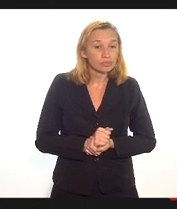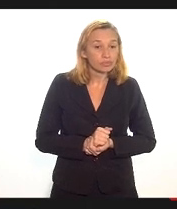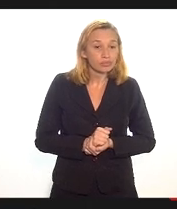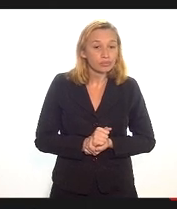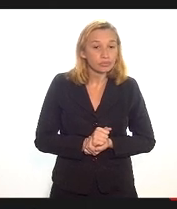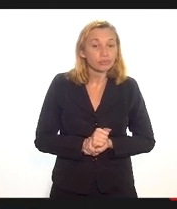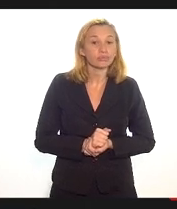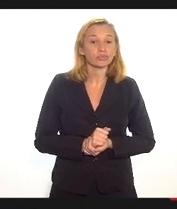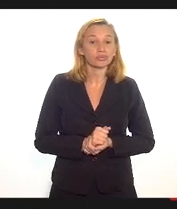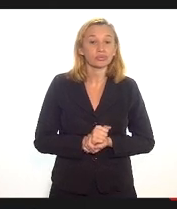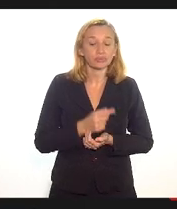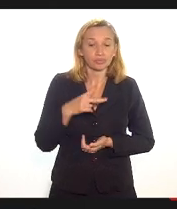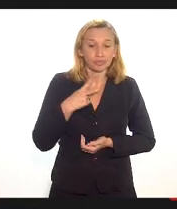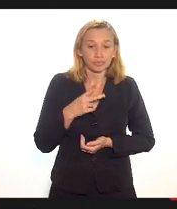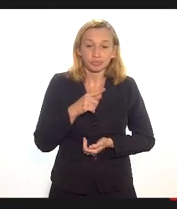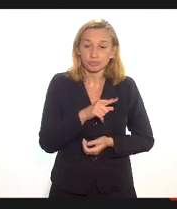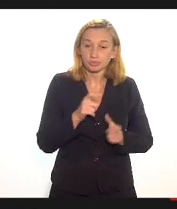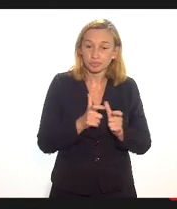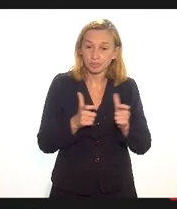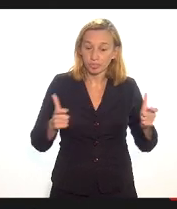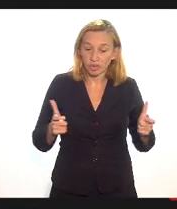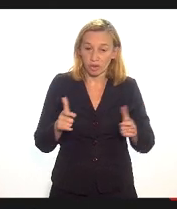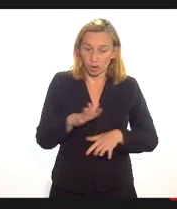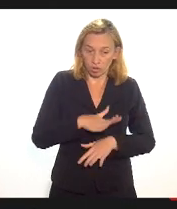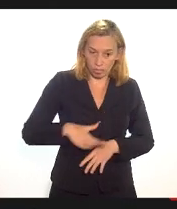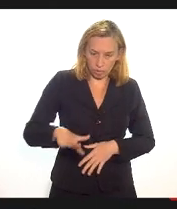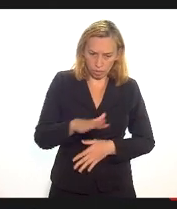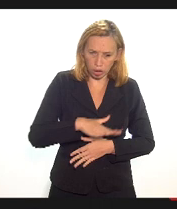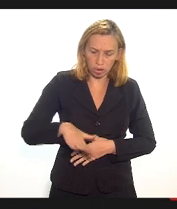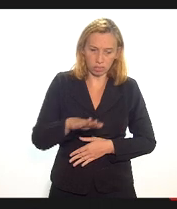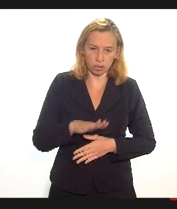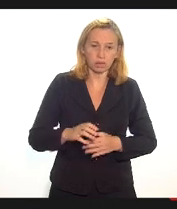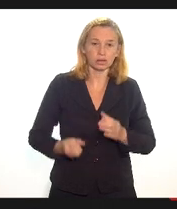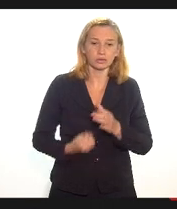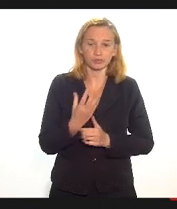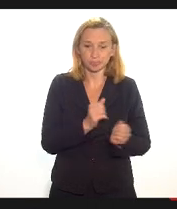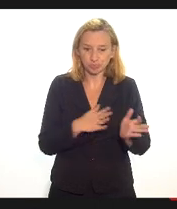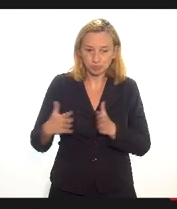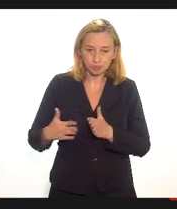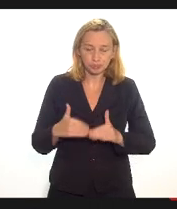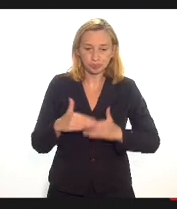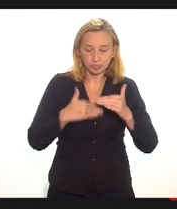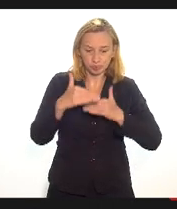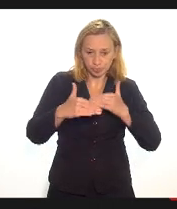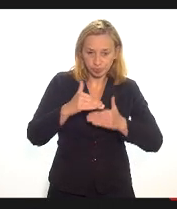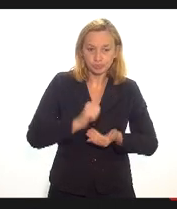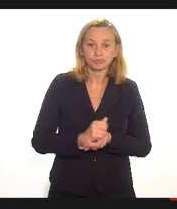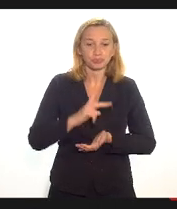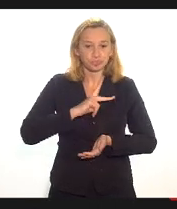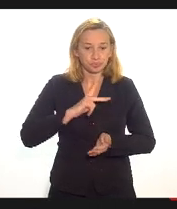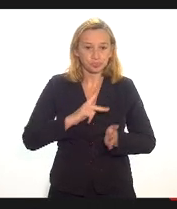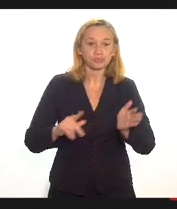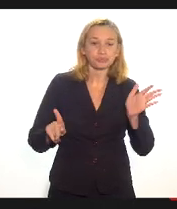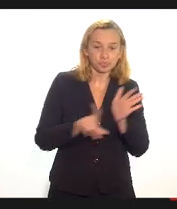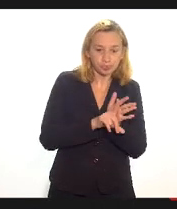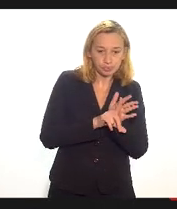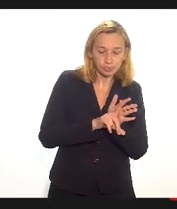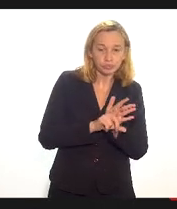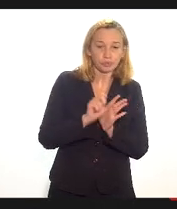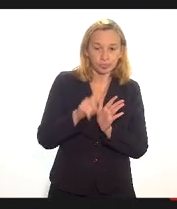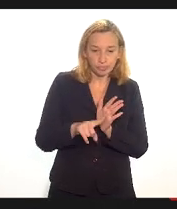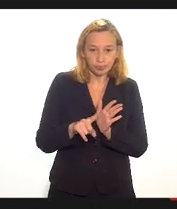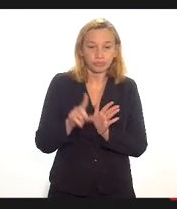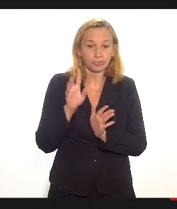ele estabelece que para esses grandes campos, né, de volume de produção ou de grande rentabilidade, isso é a própria lei, isso é a matriz